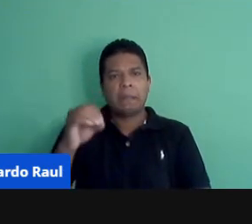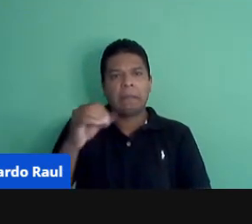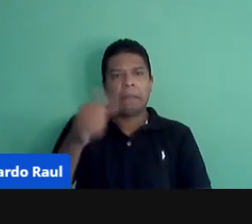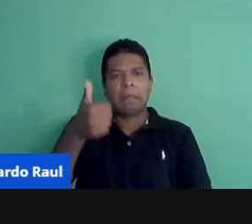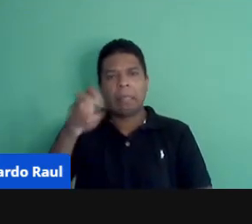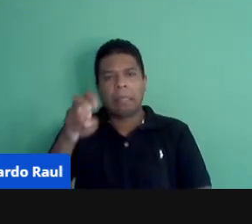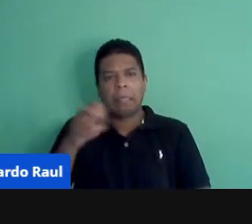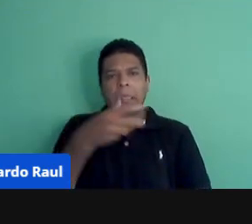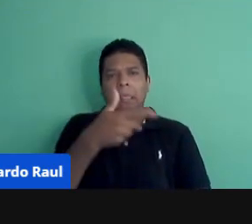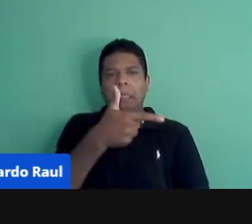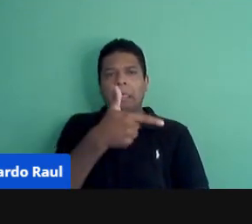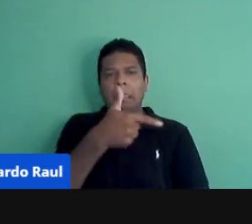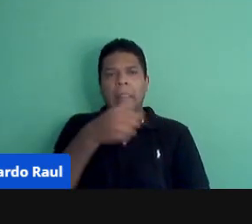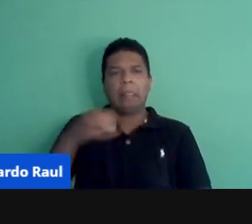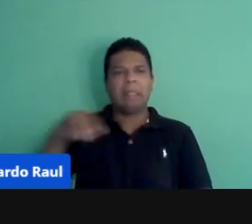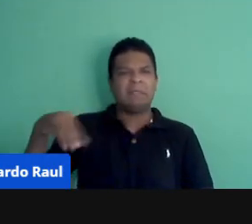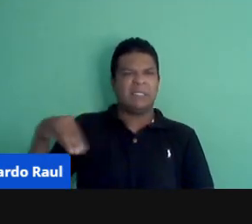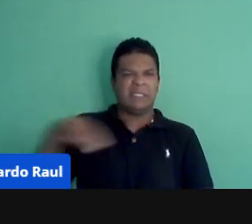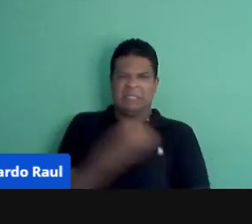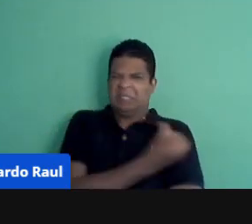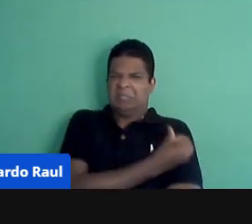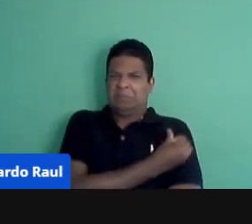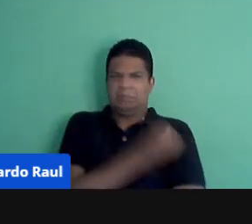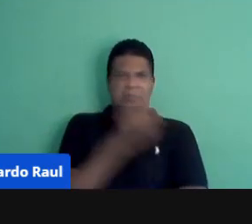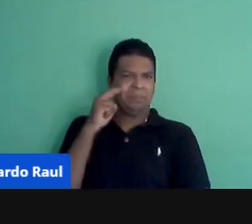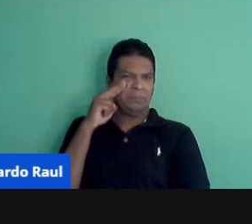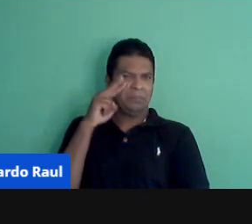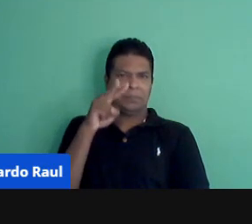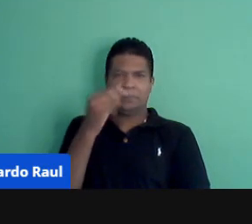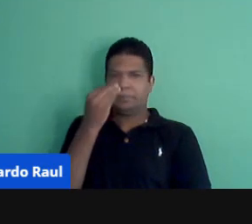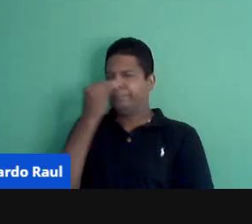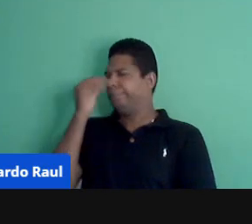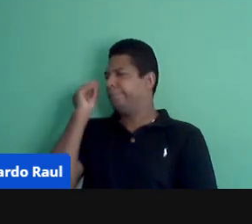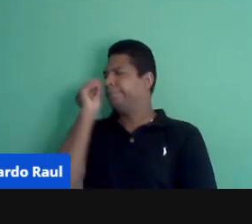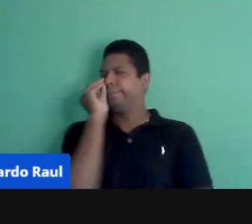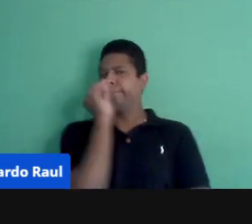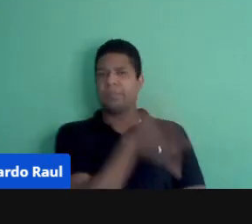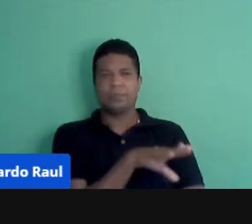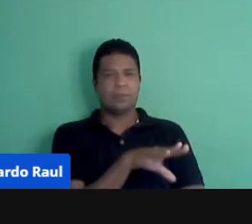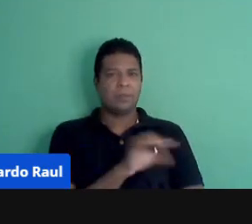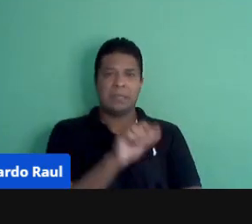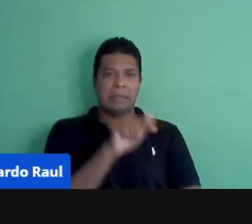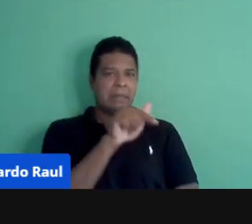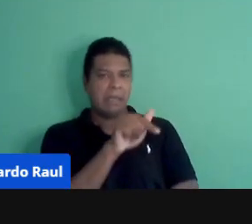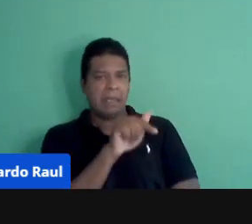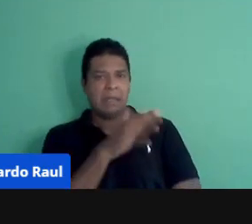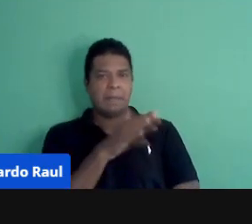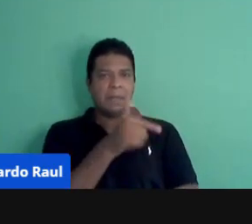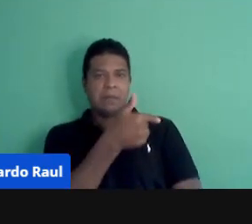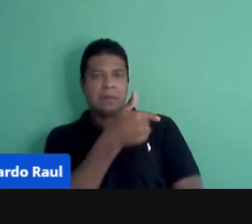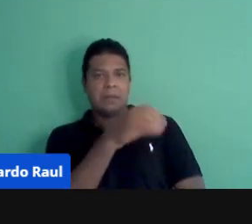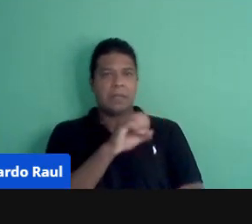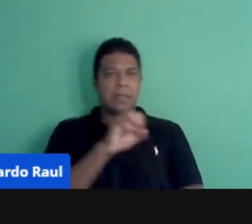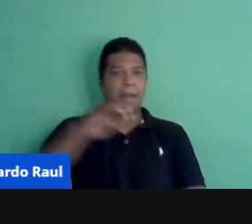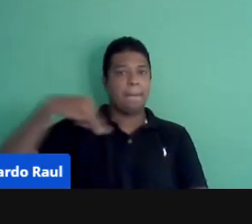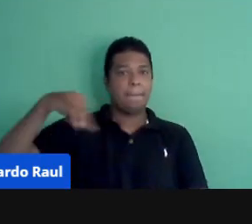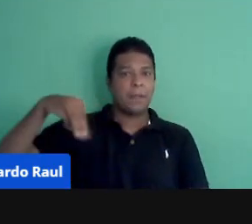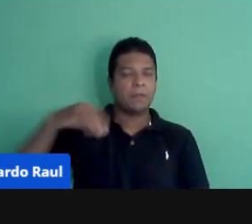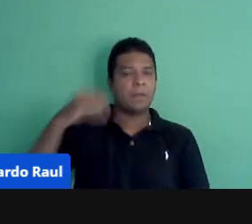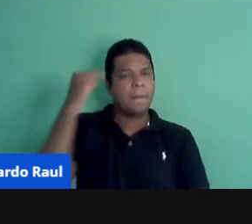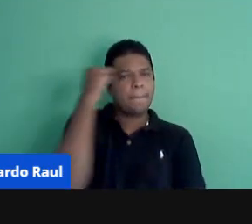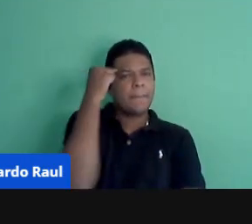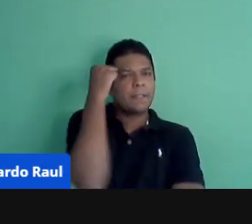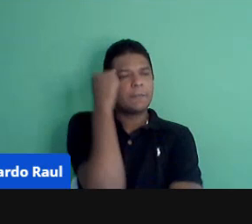jeito nenhum. O sexto ano não assiste, né? 7 a 10 minutos é o limite para ele. Então, eu tinha que pensar